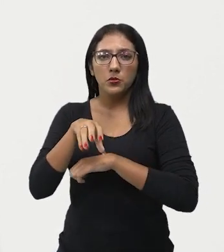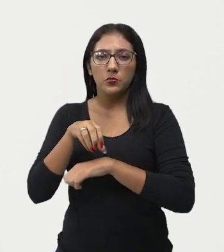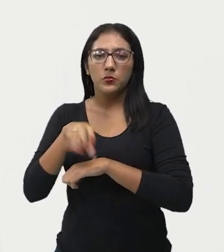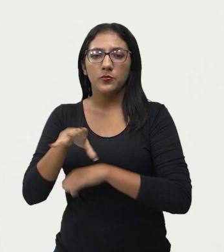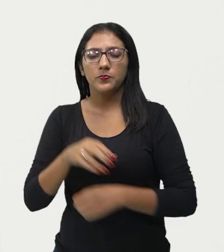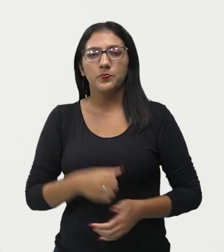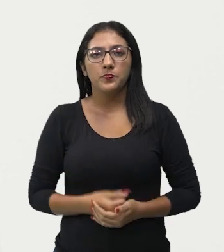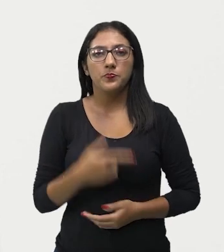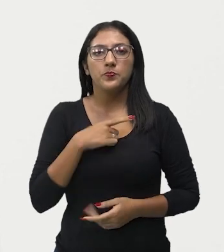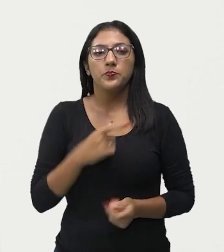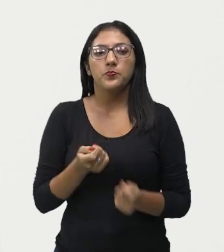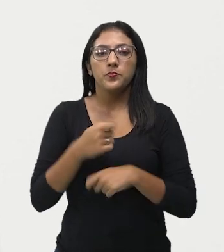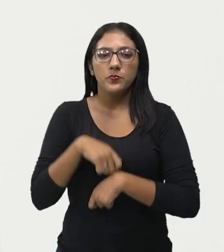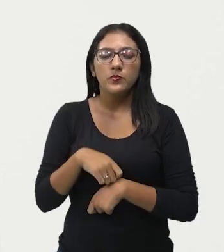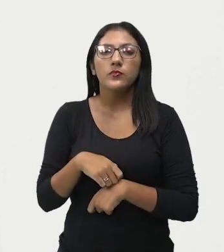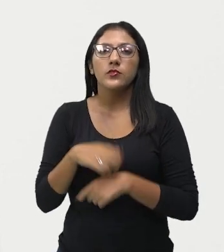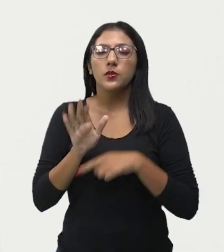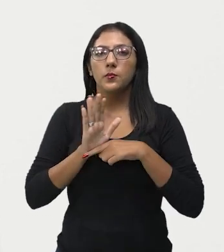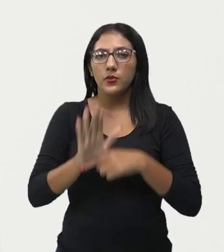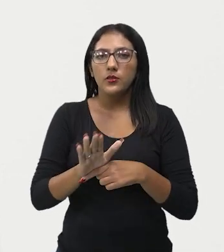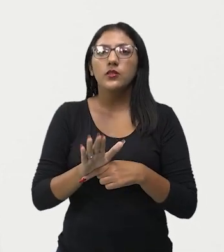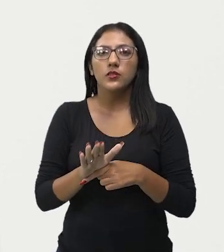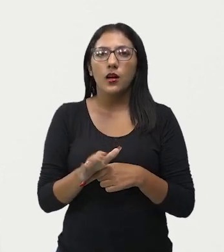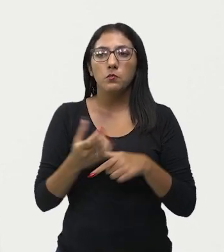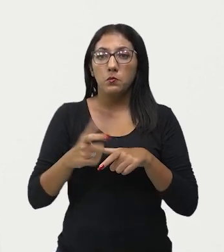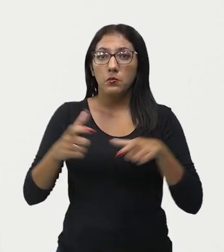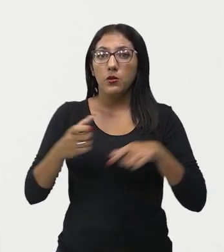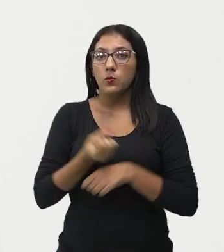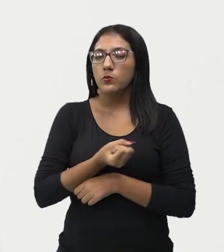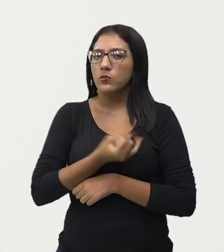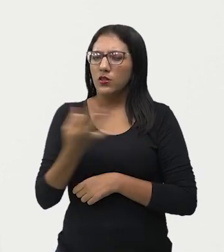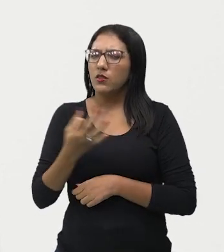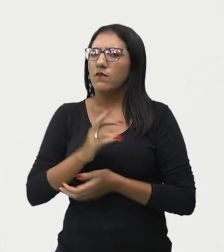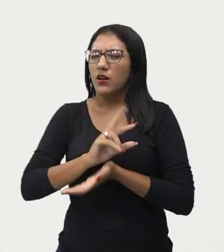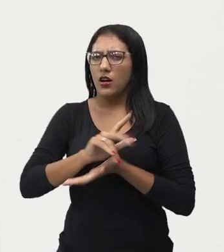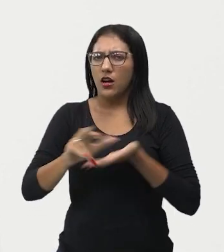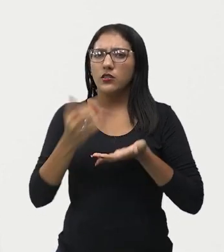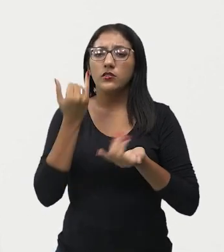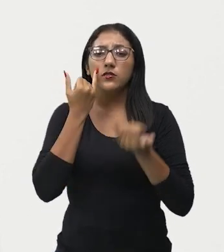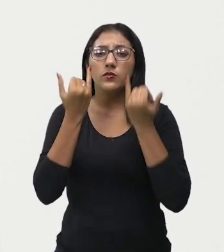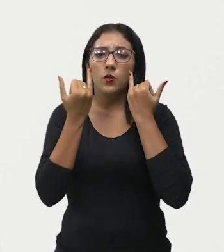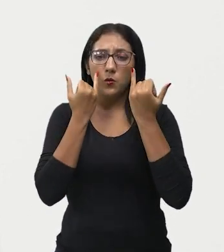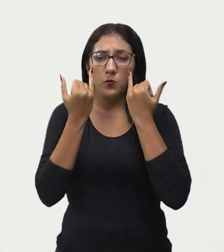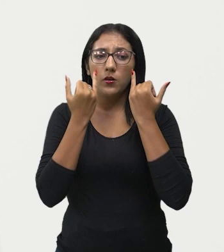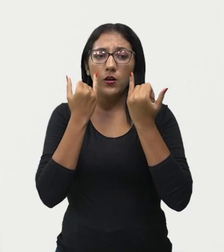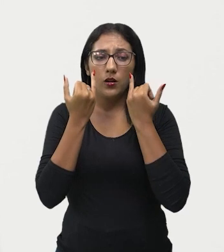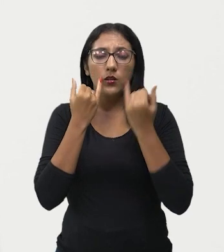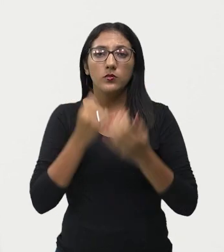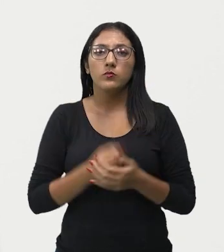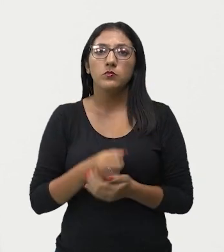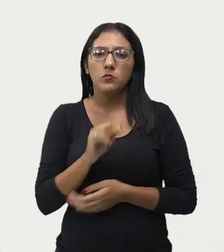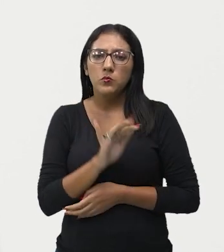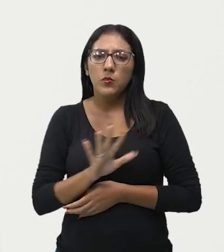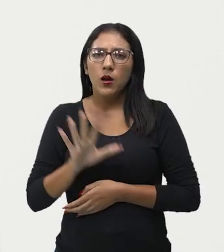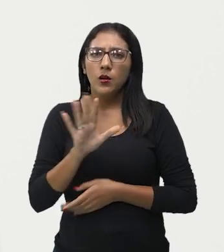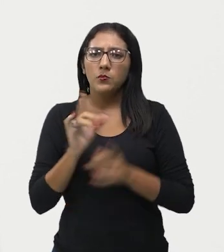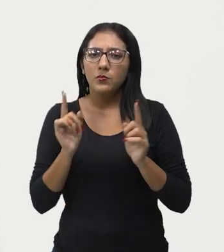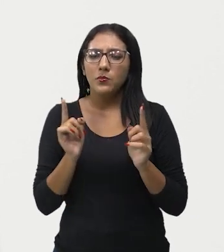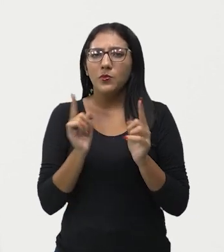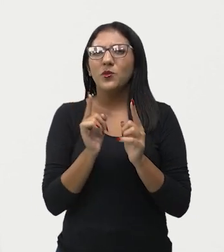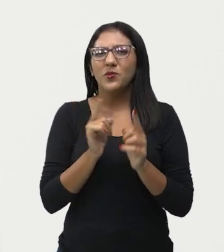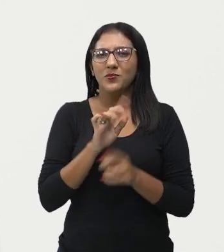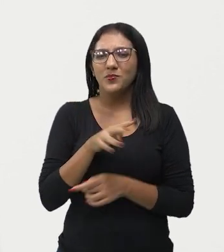Ela tem a capacidade de mostrar grande quantidade de informação em pouco